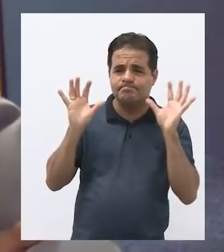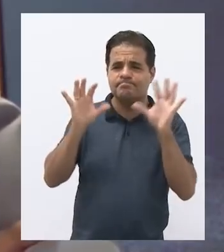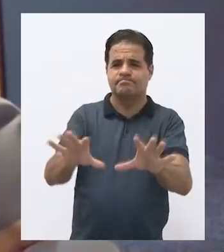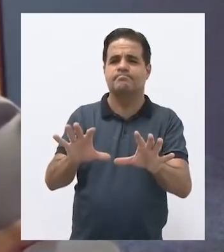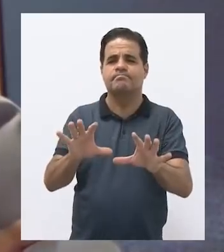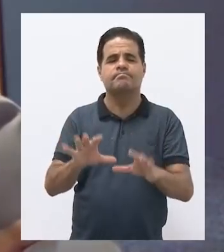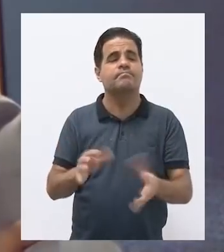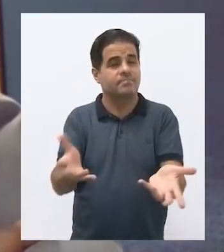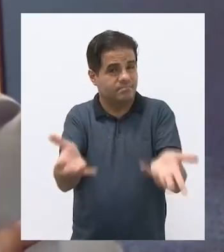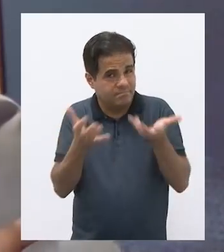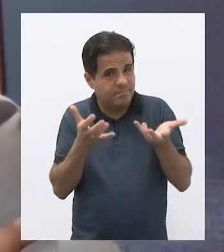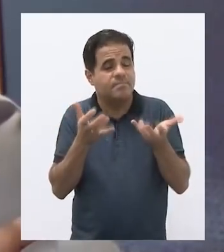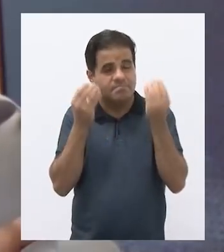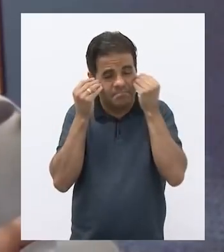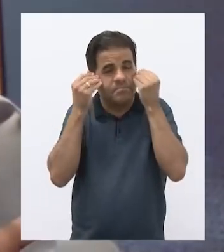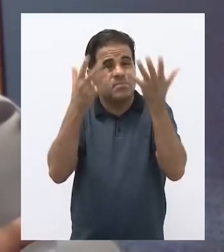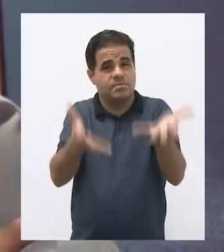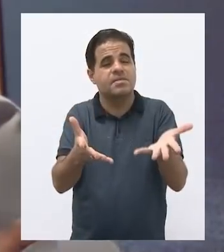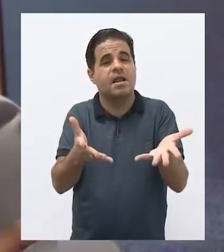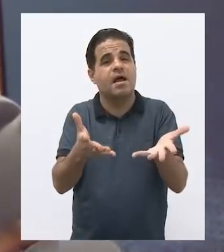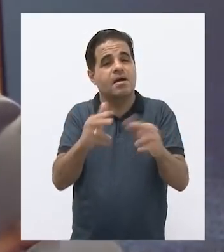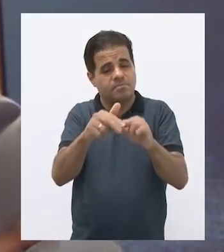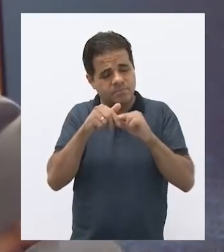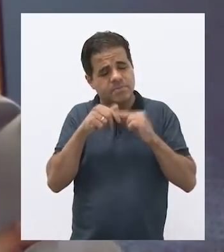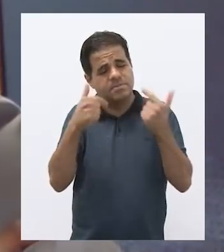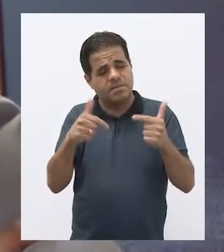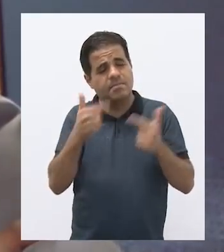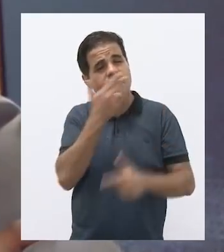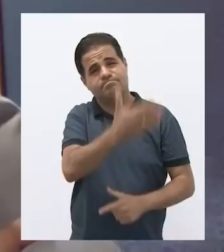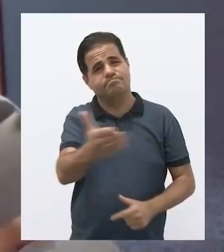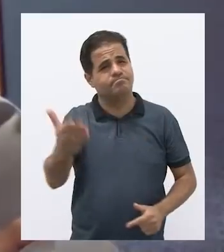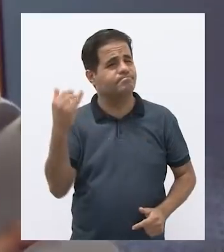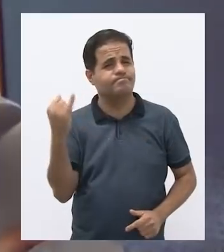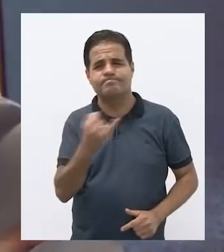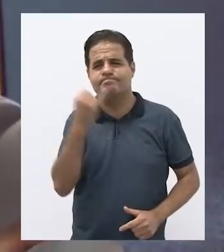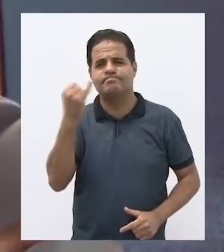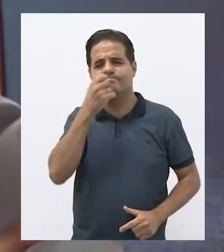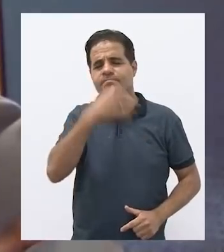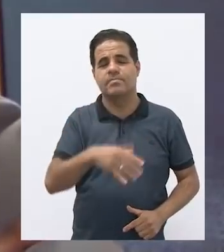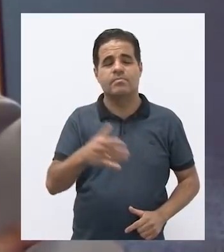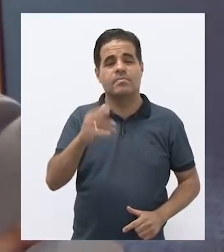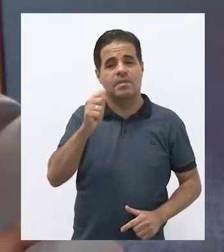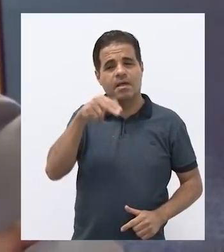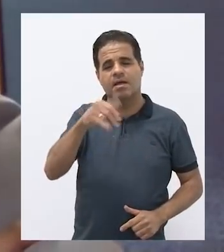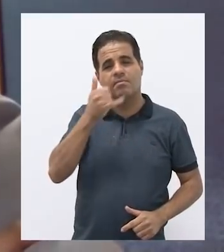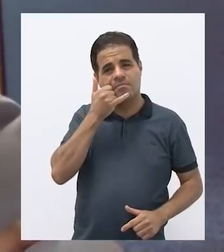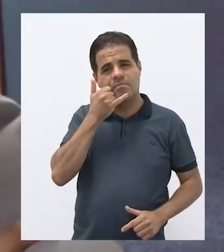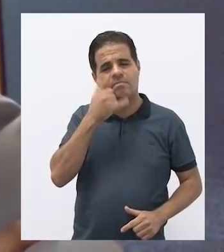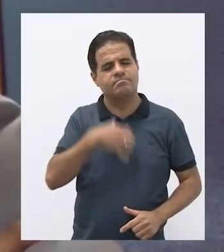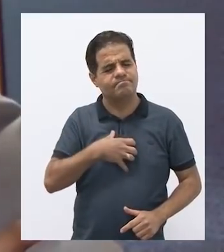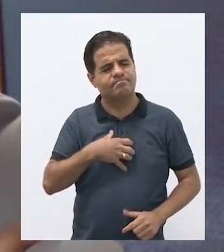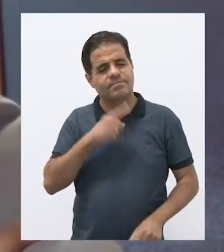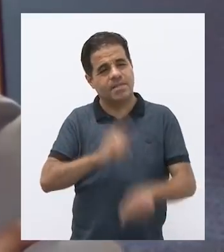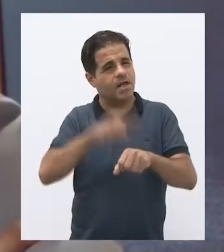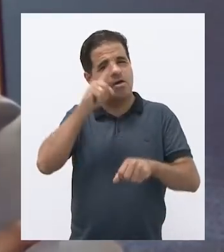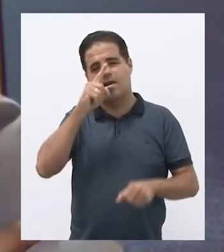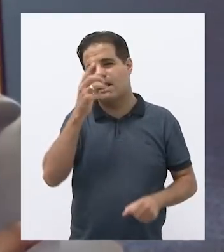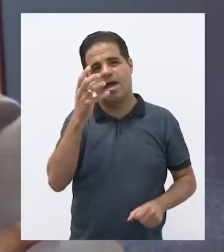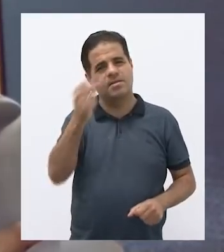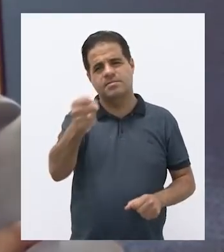impõe. E por isso esse trabalho que vocês fazem aqui é fantástico. Quando a Ana me ligou, eu já de